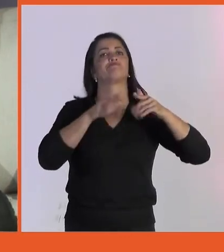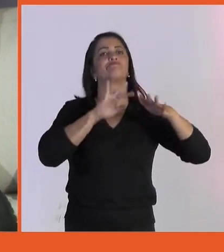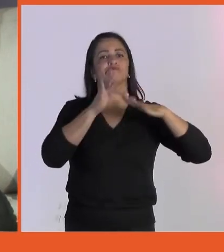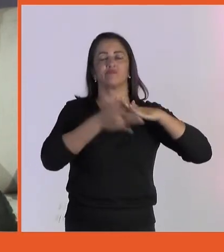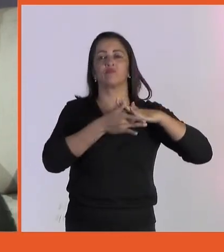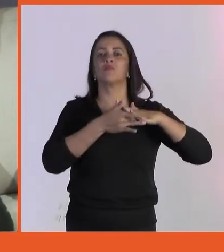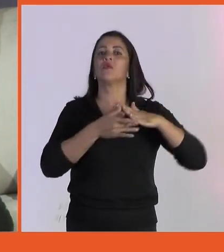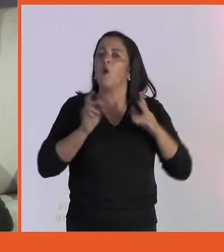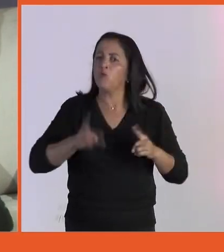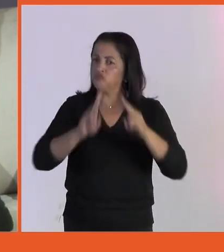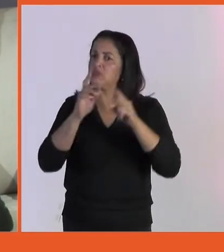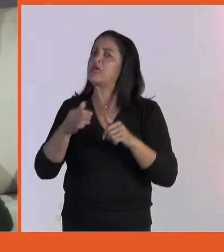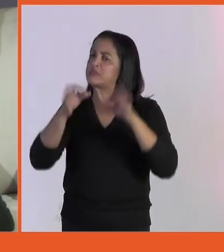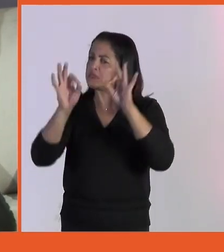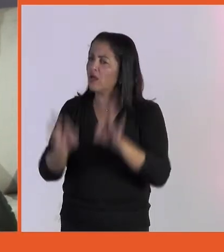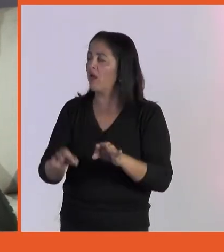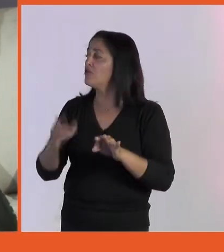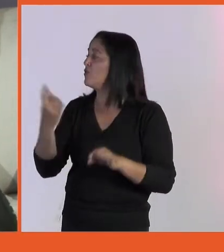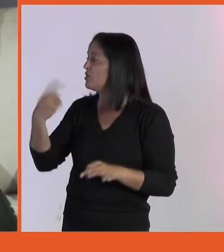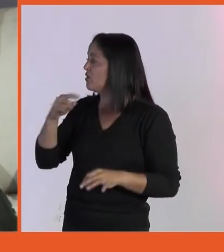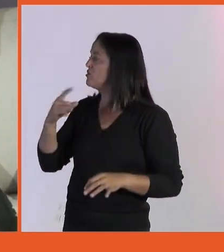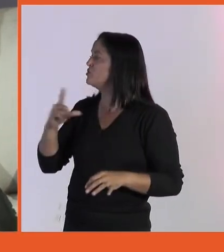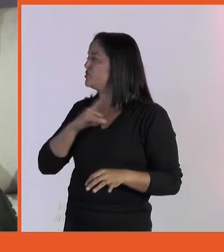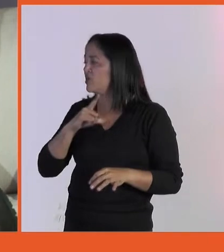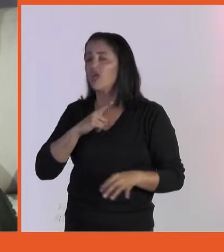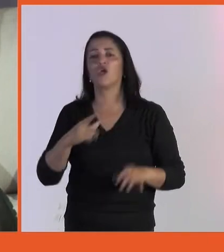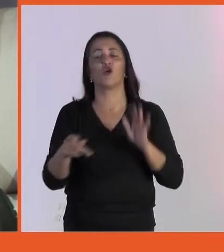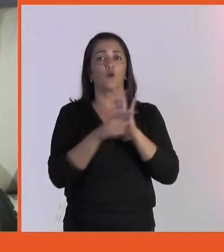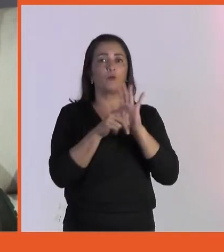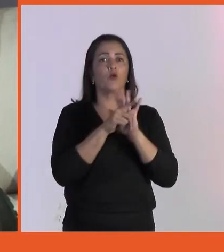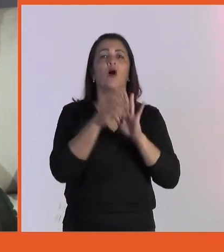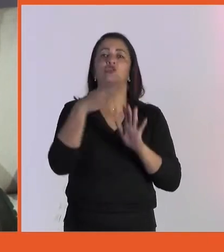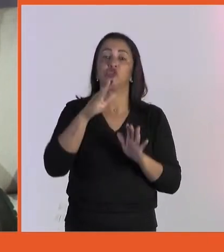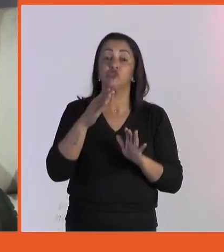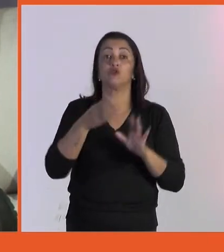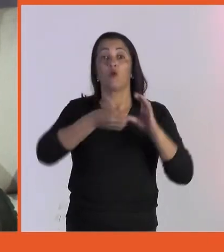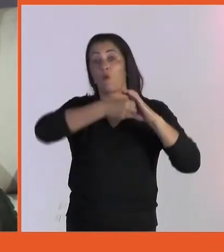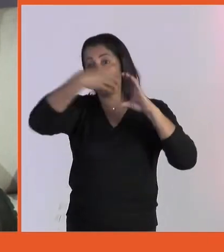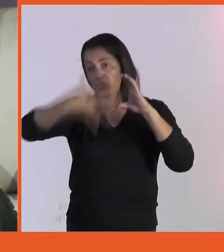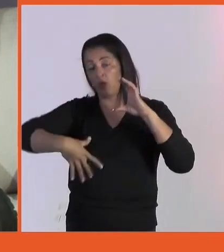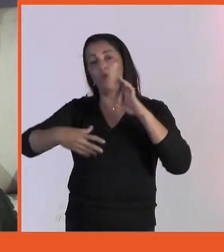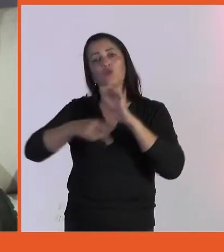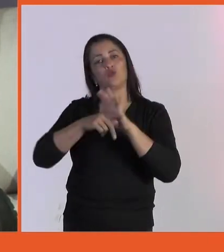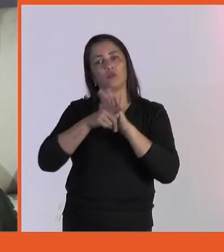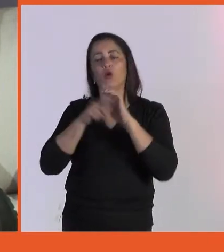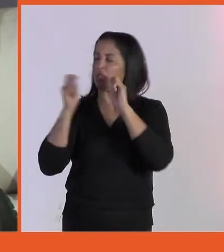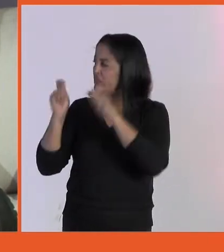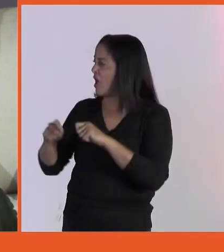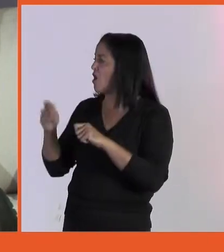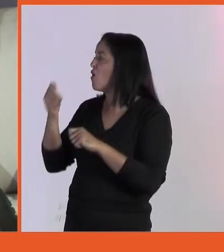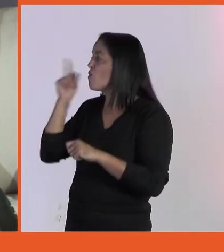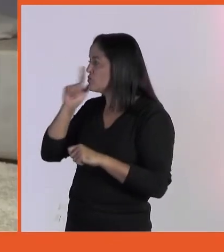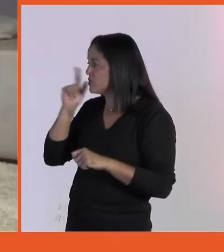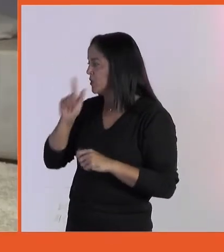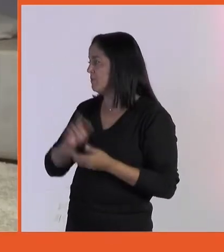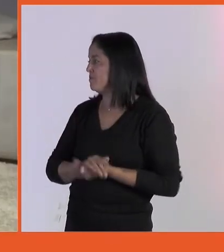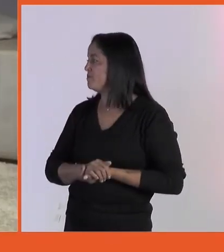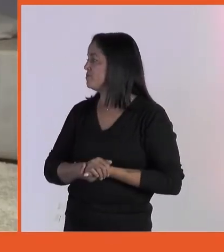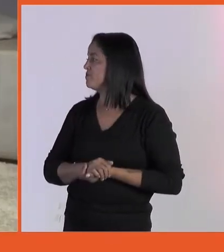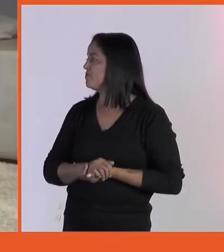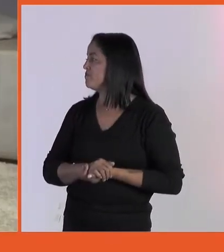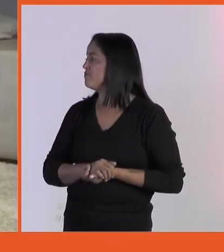certo. Então, eu acho que realmente é uma troca, assim, sabe? Eu te entrego esse conteúdo e você me ajuda como você conseguir. E assim,